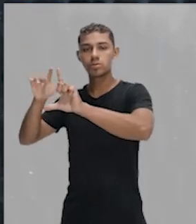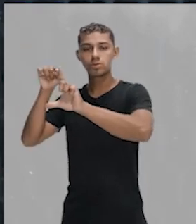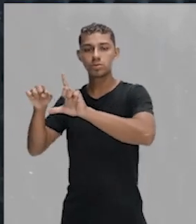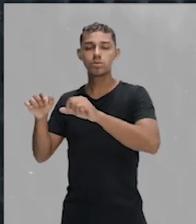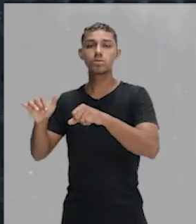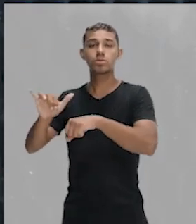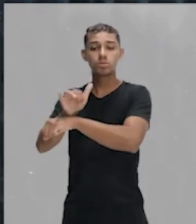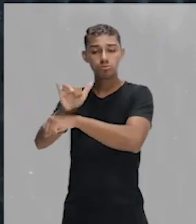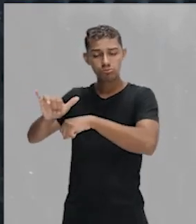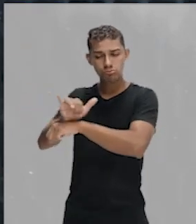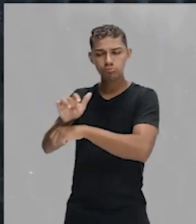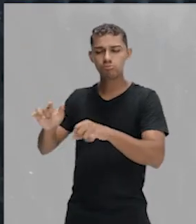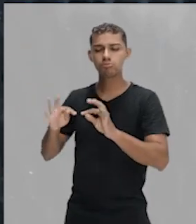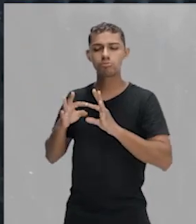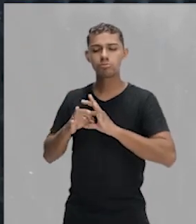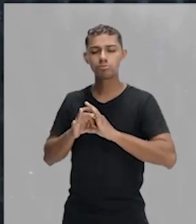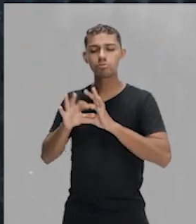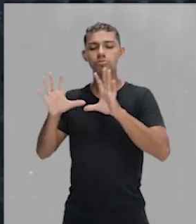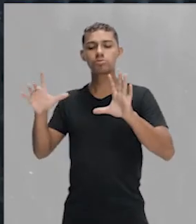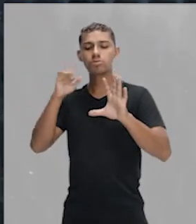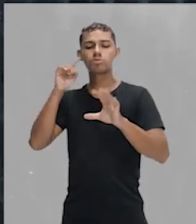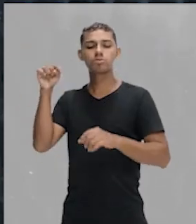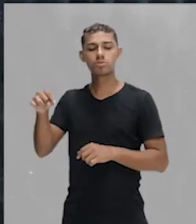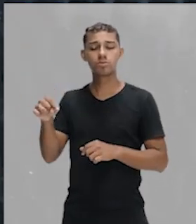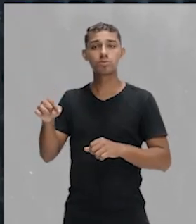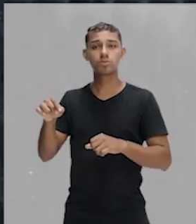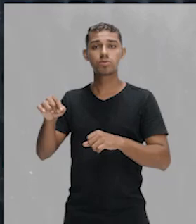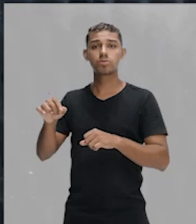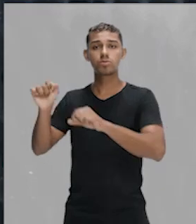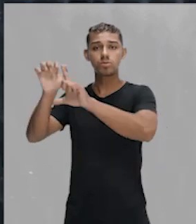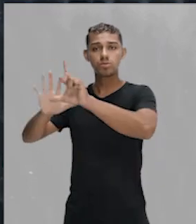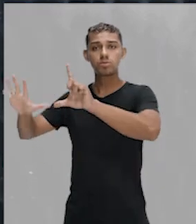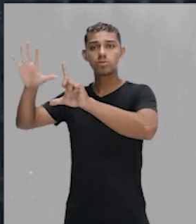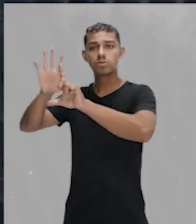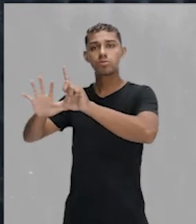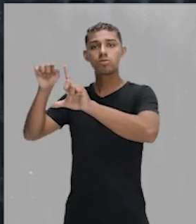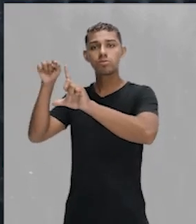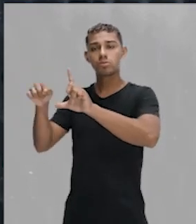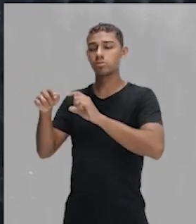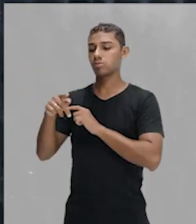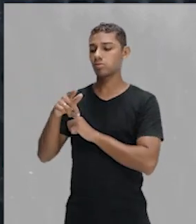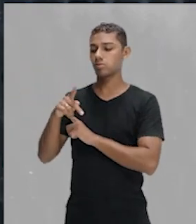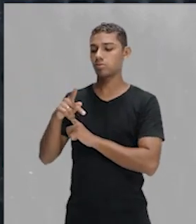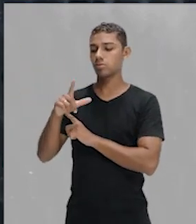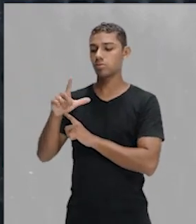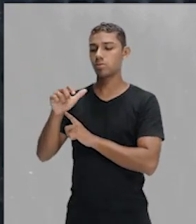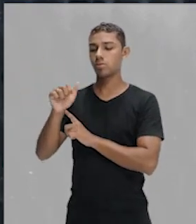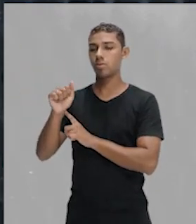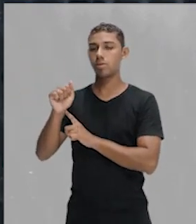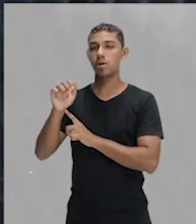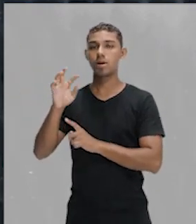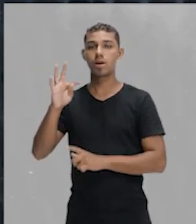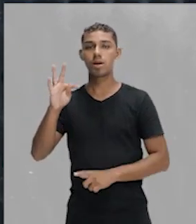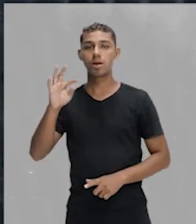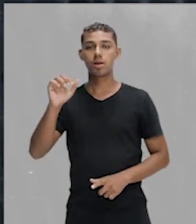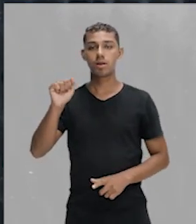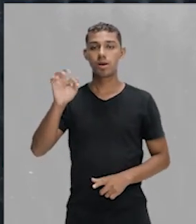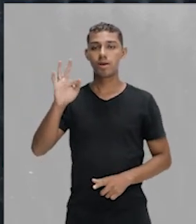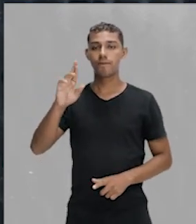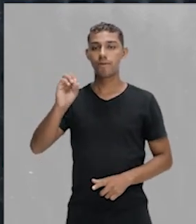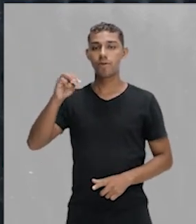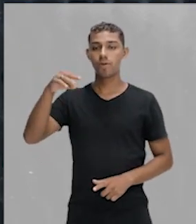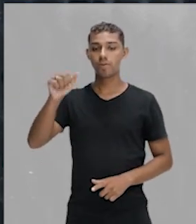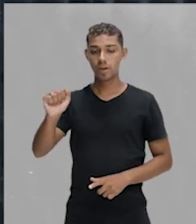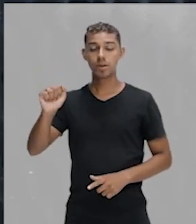todas disponíveis na nossa plataforma no YouTube, plataforma Gonçalves Dias, tá? E todo dia tem um podcast na